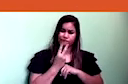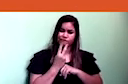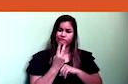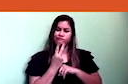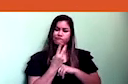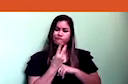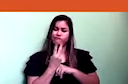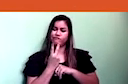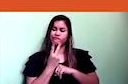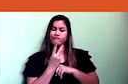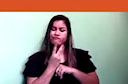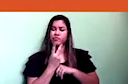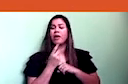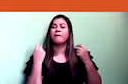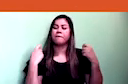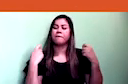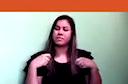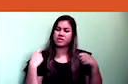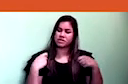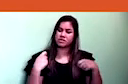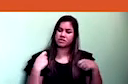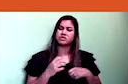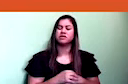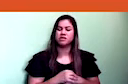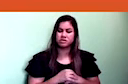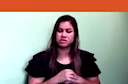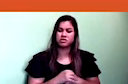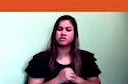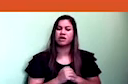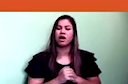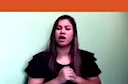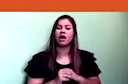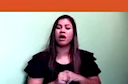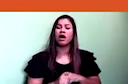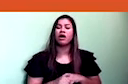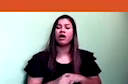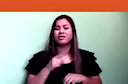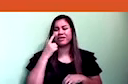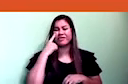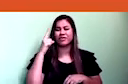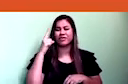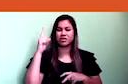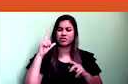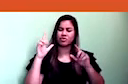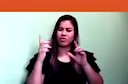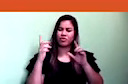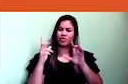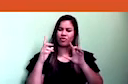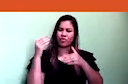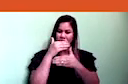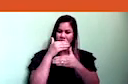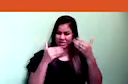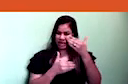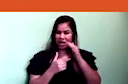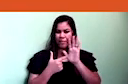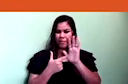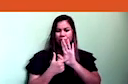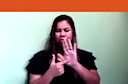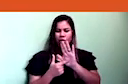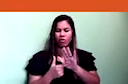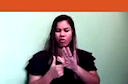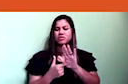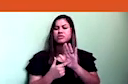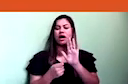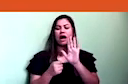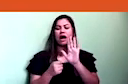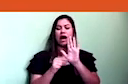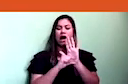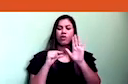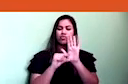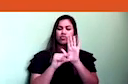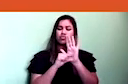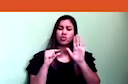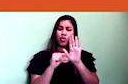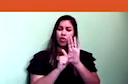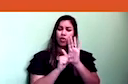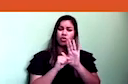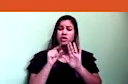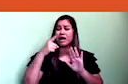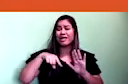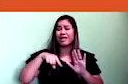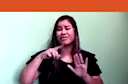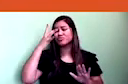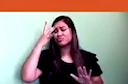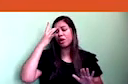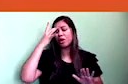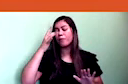autores, né, a maioria das pessoas não está imediatamente consciente da presença desses pensamentos automáticos, a não ser que